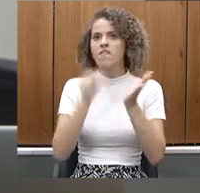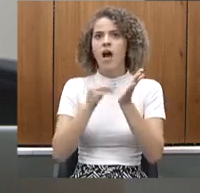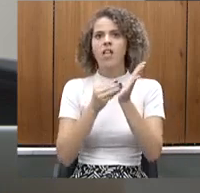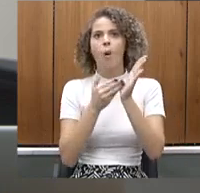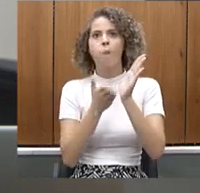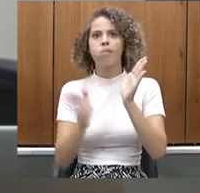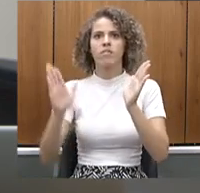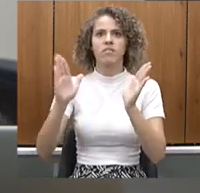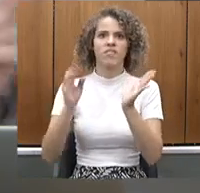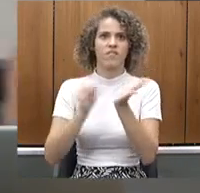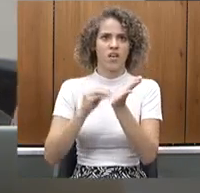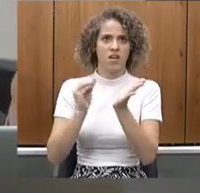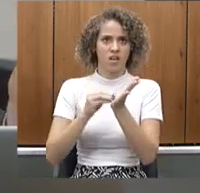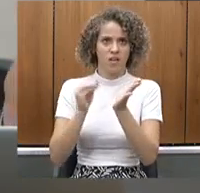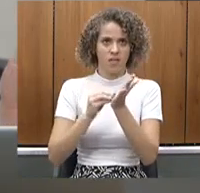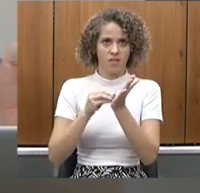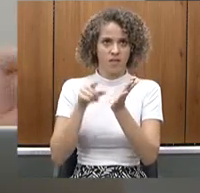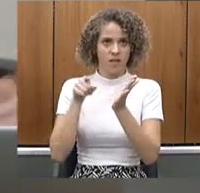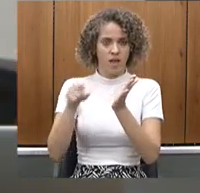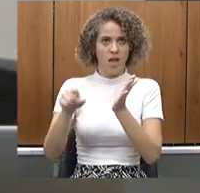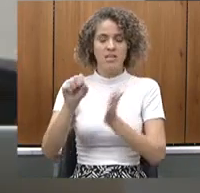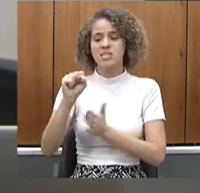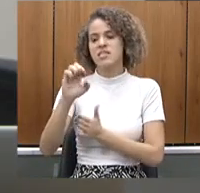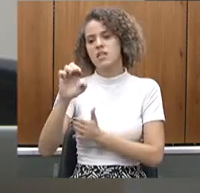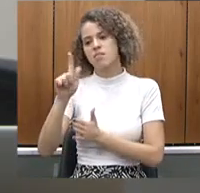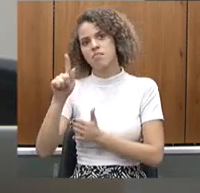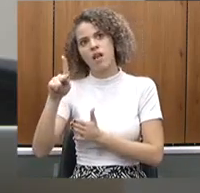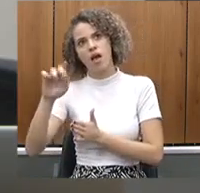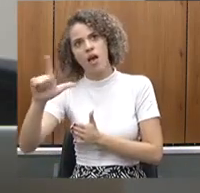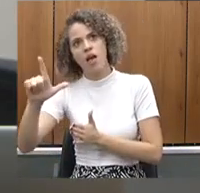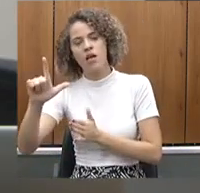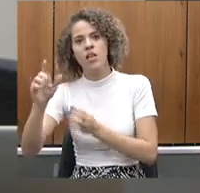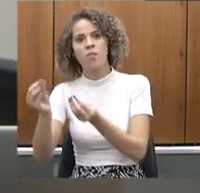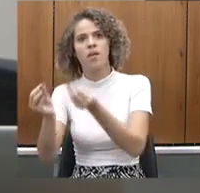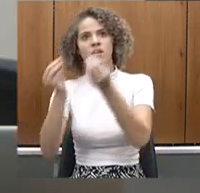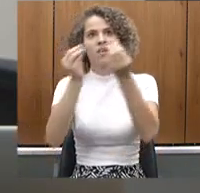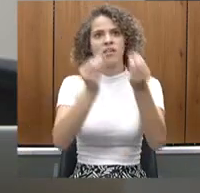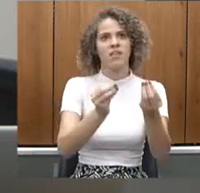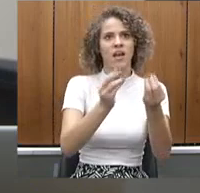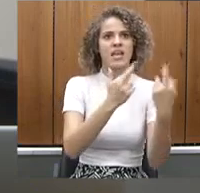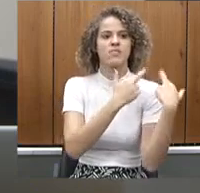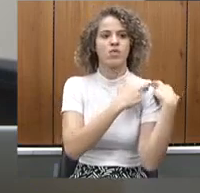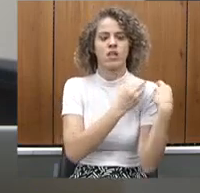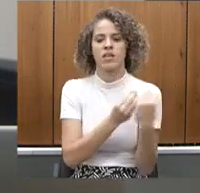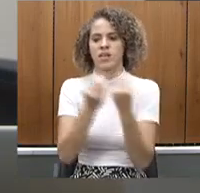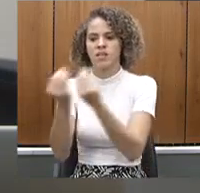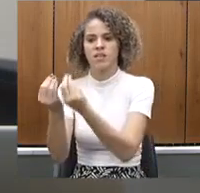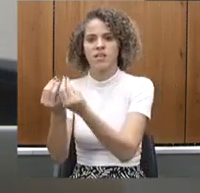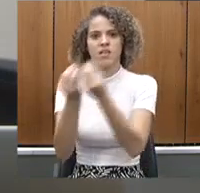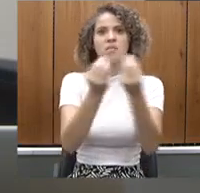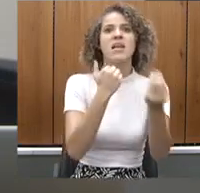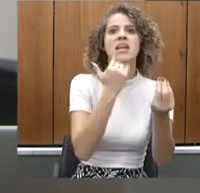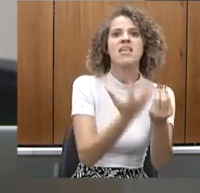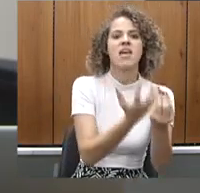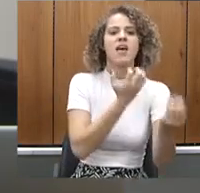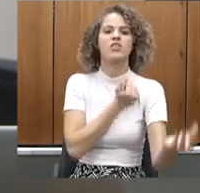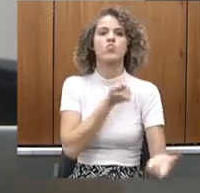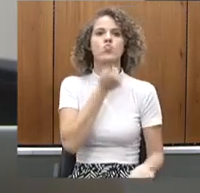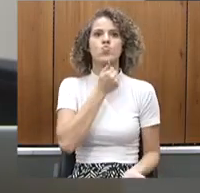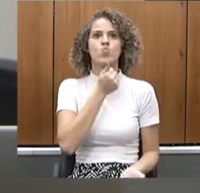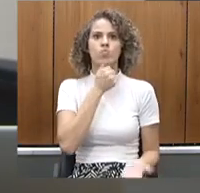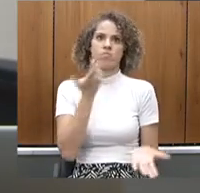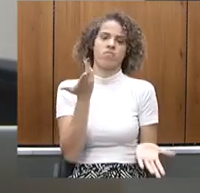governo um empurrou para serplac o outro empurra para fazenda na verdade é a cor sim é